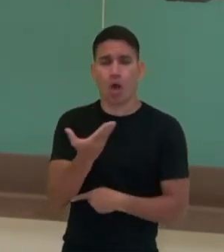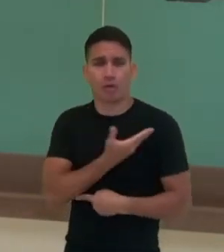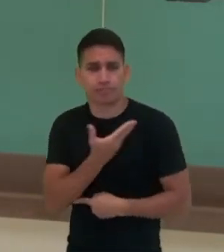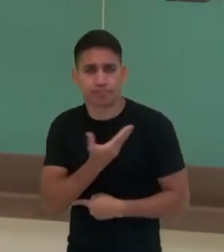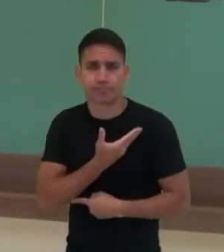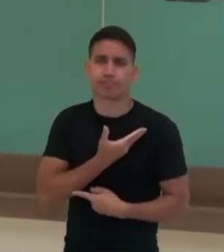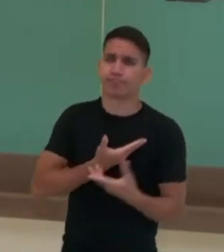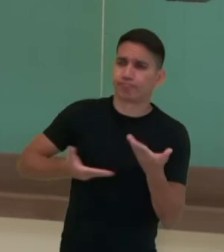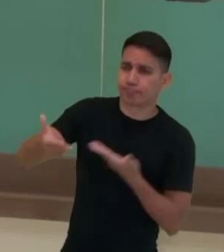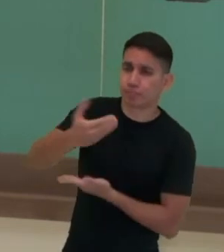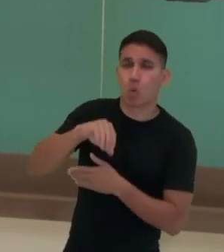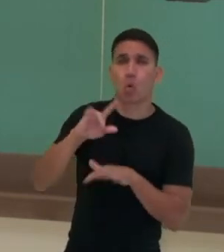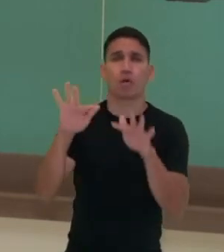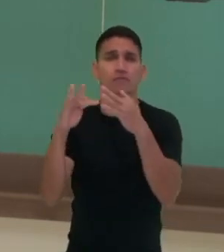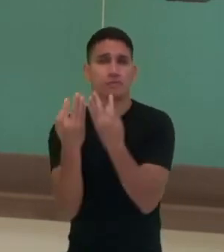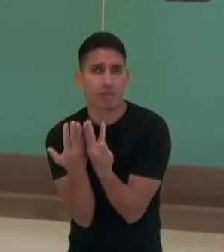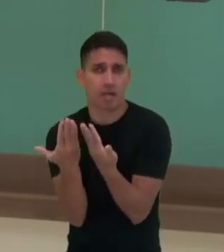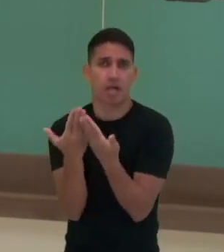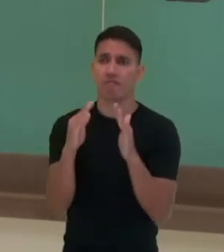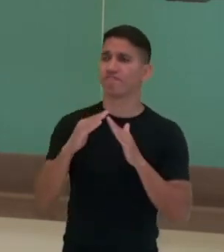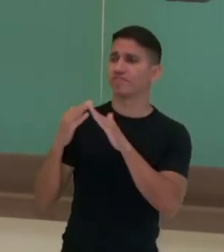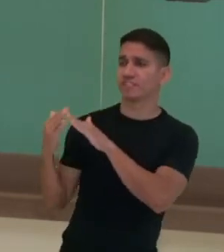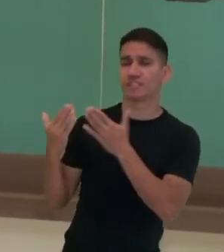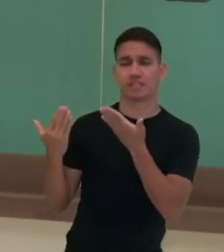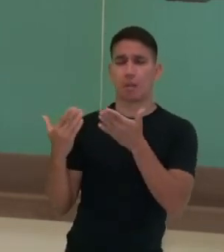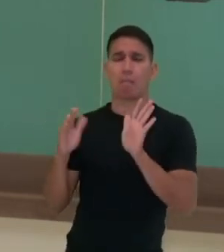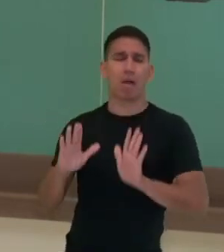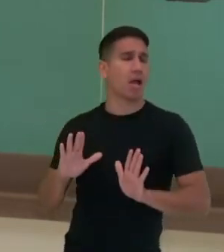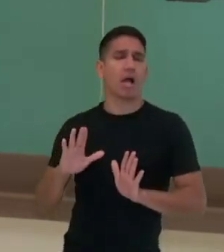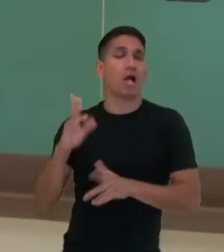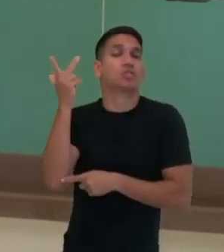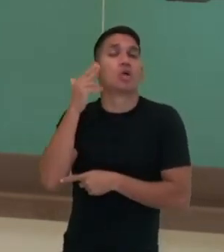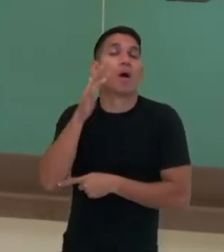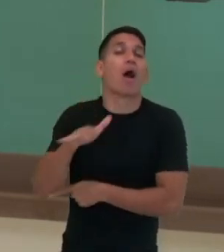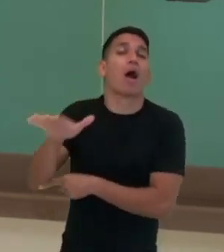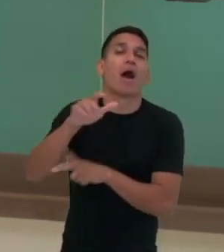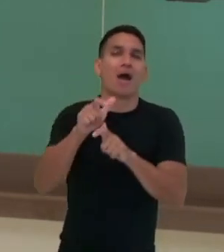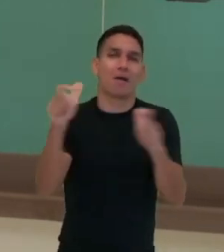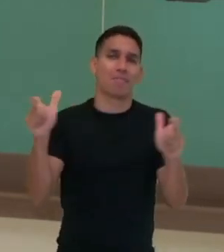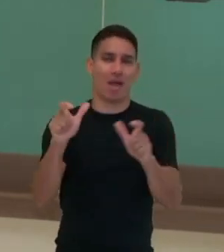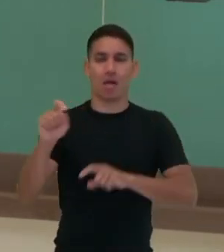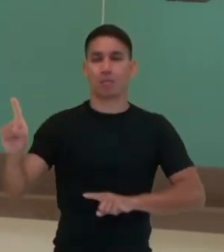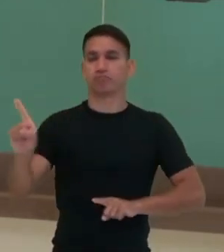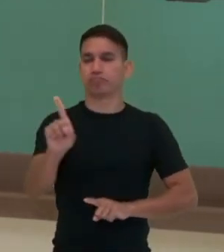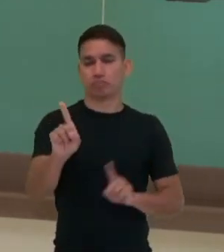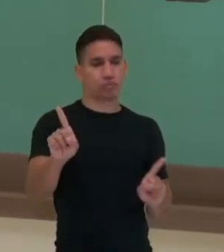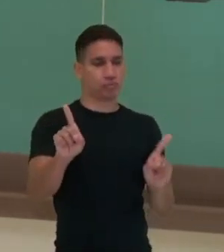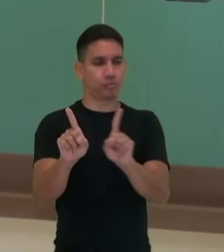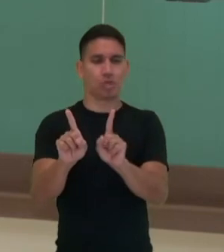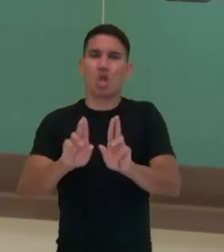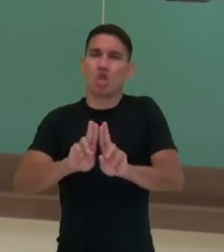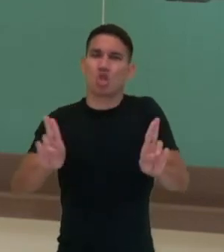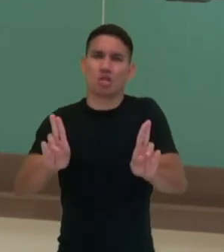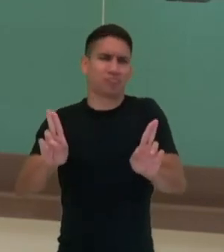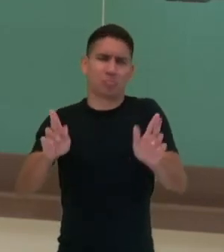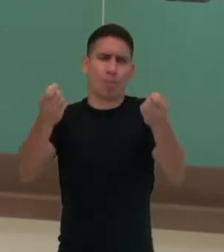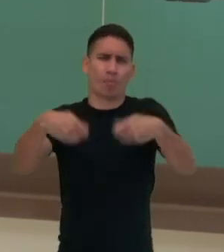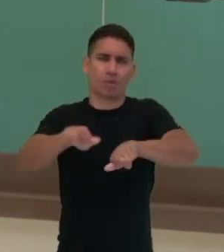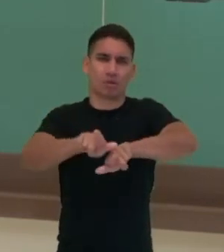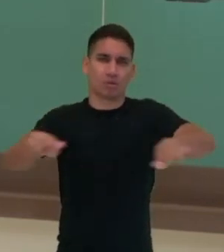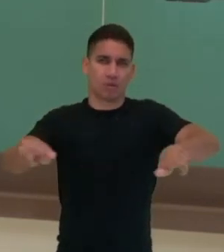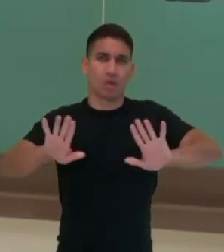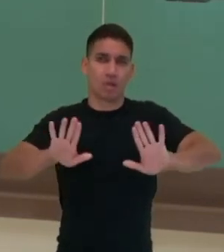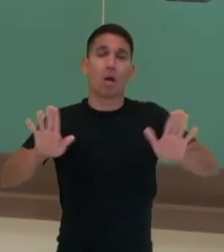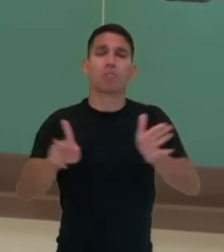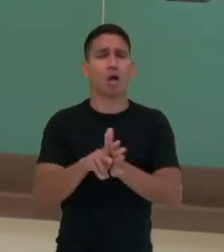familiar, né? Um vizinho, mas geralmente a maioria deles não tem ali o nome do personagem. É uma coisa